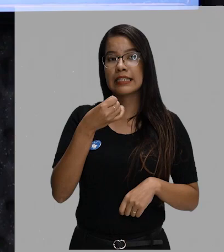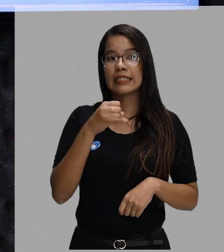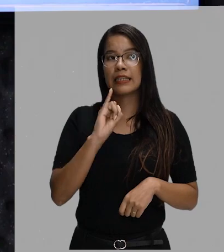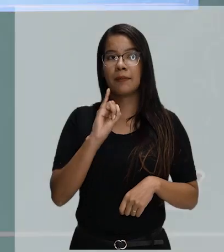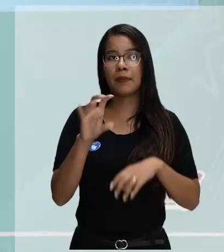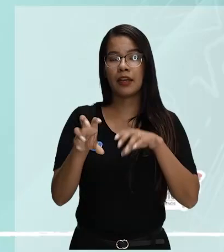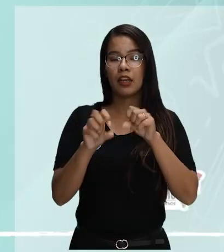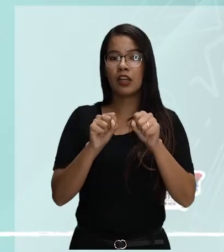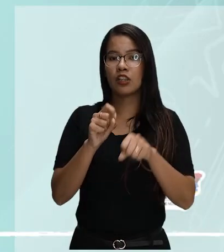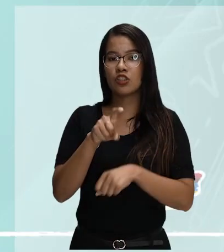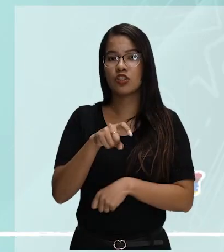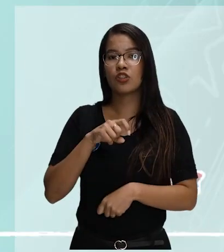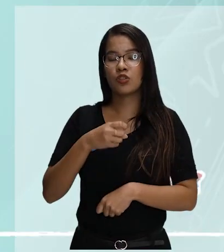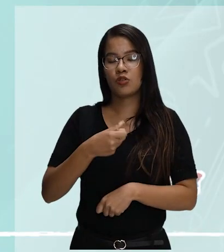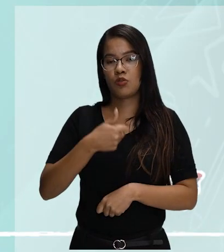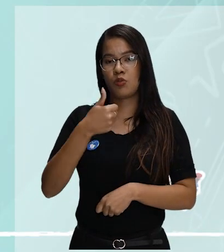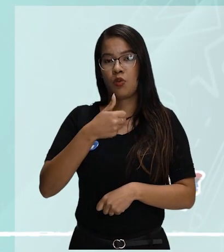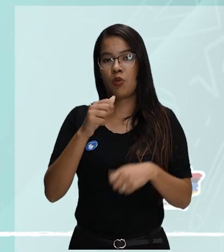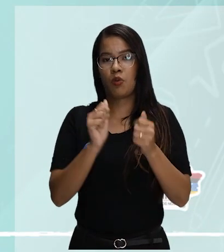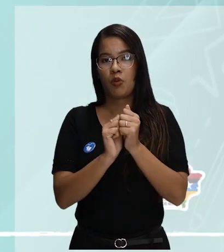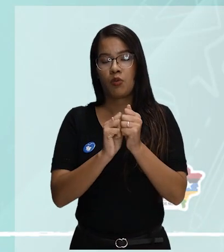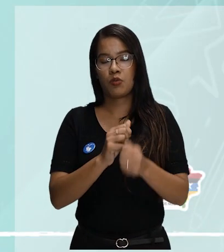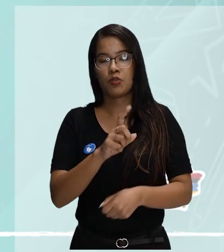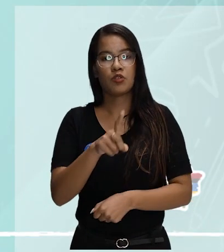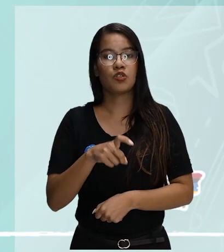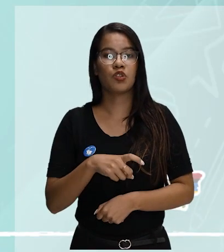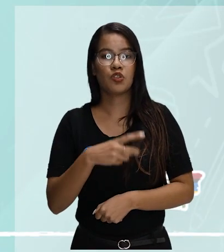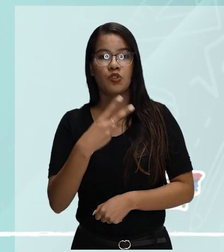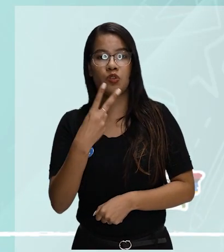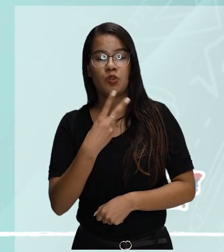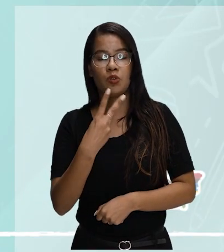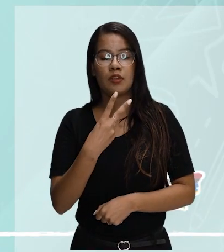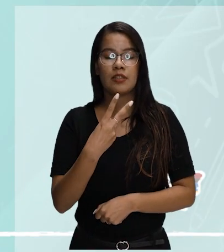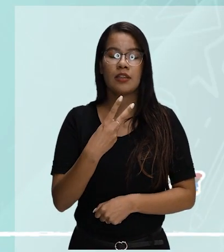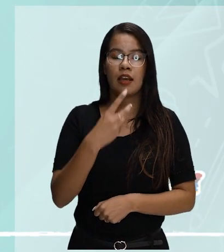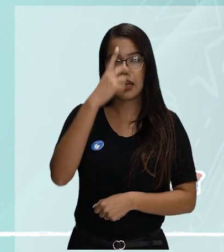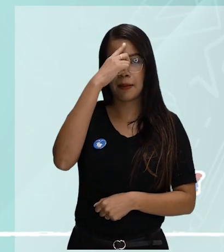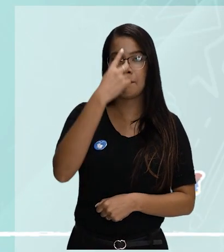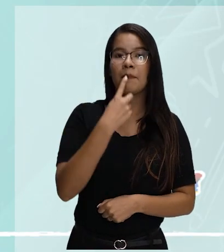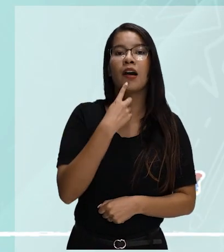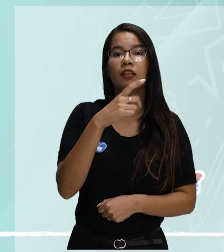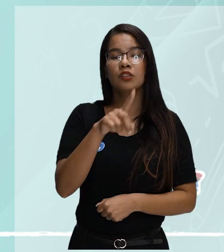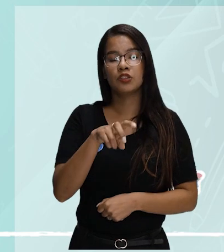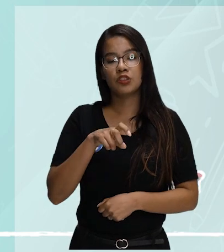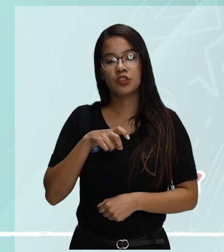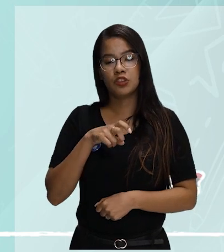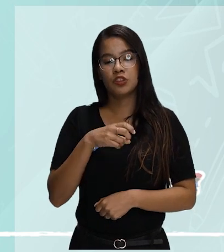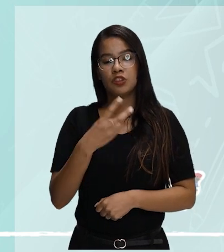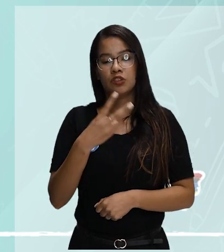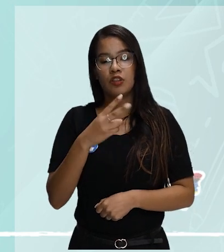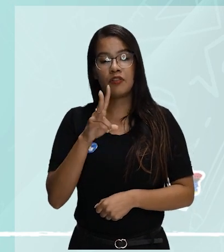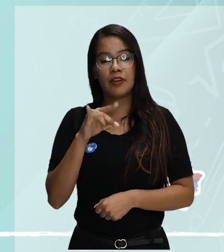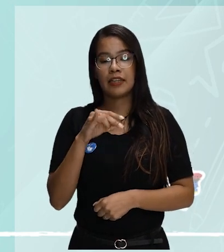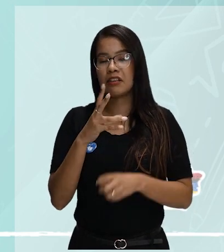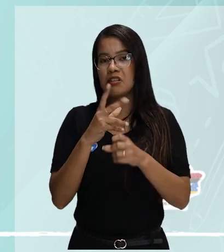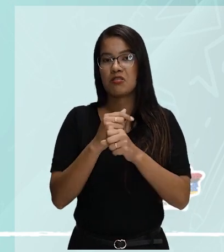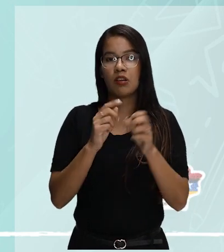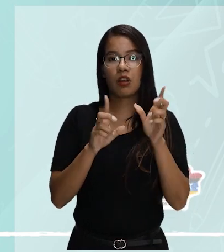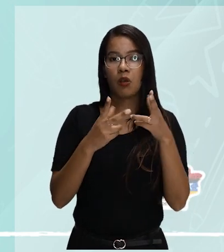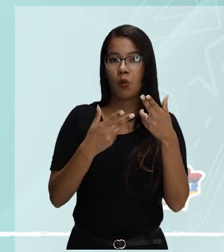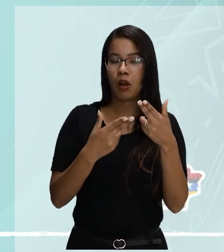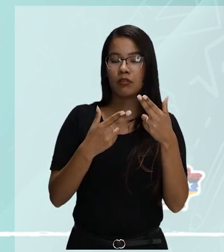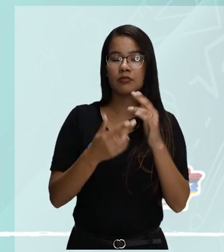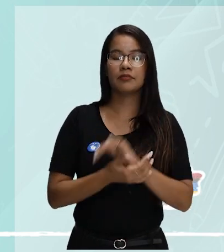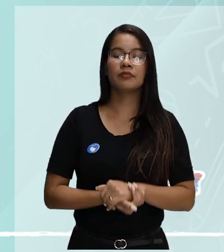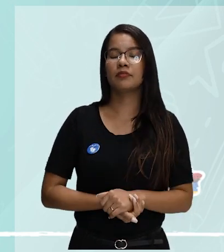e um x2 com o x2 diferente de um x1, a imagem do x2 vai ser igual à imagem do x1. Ou